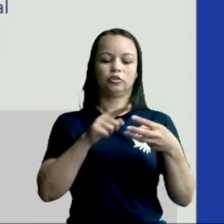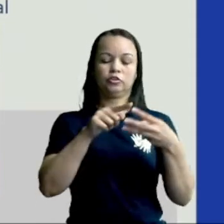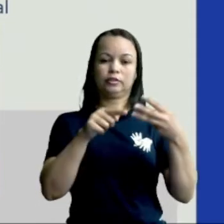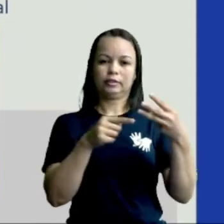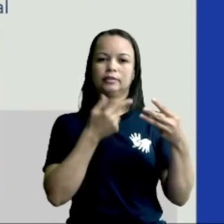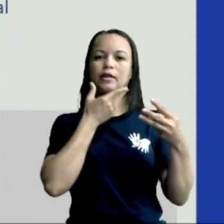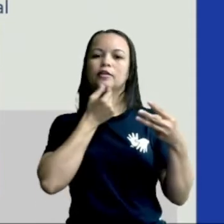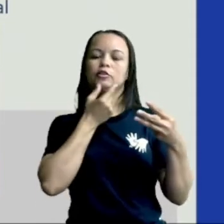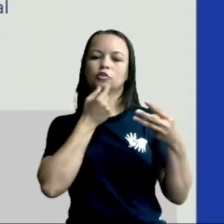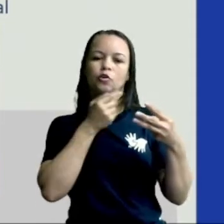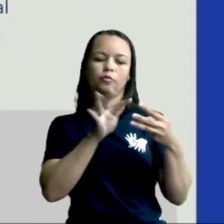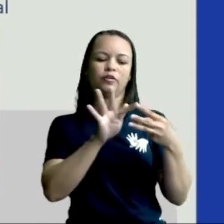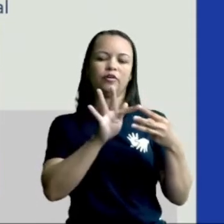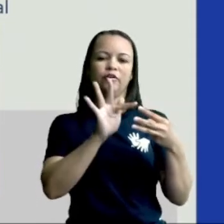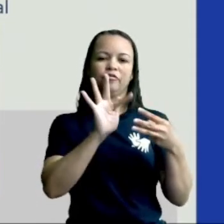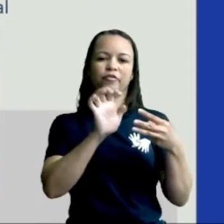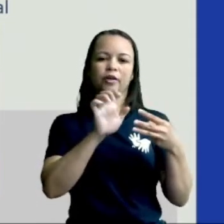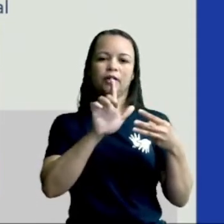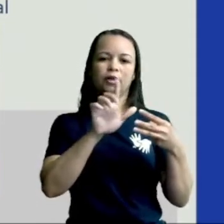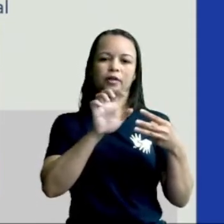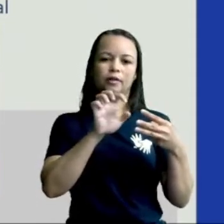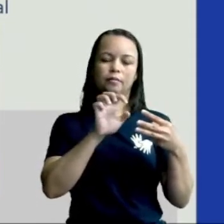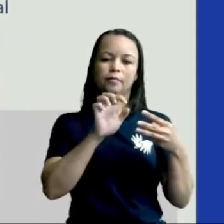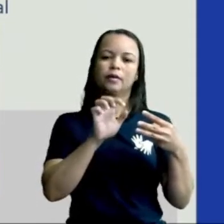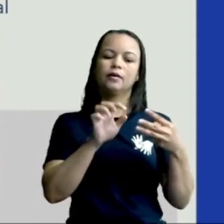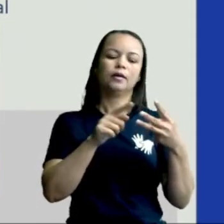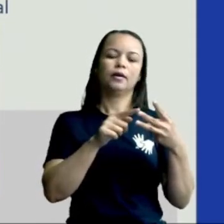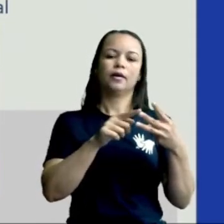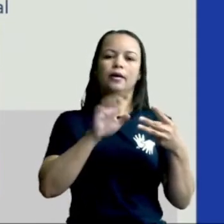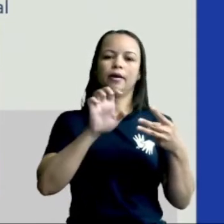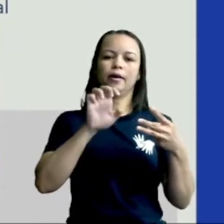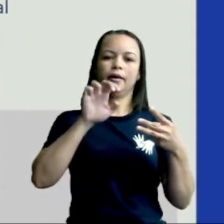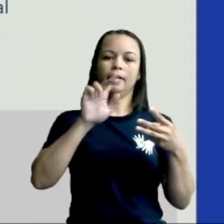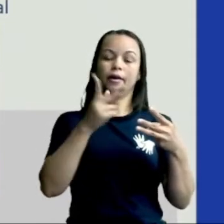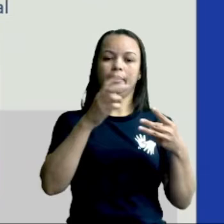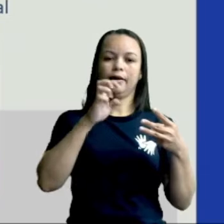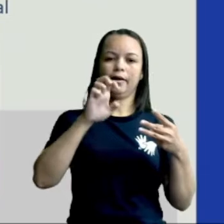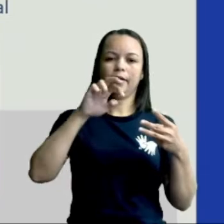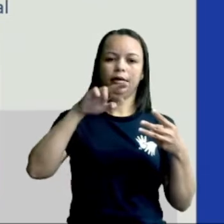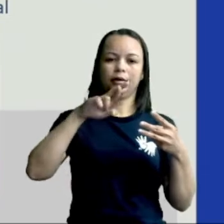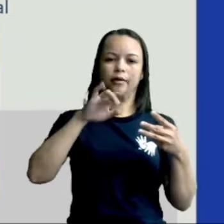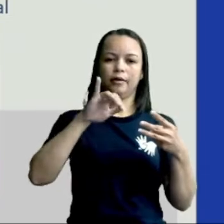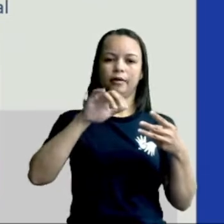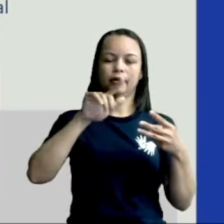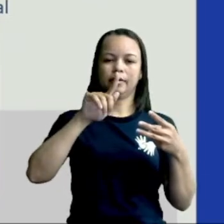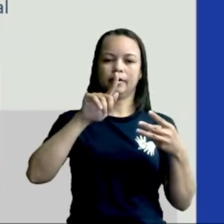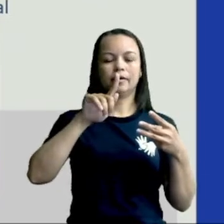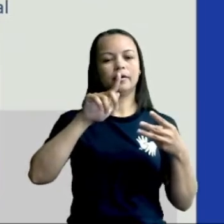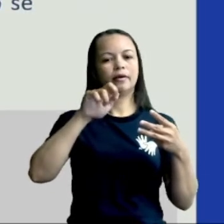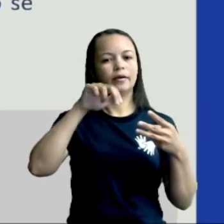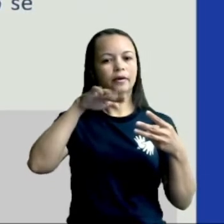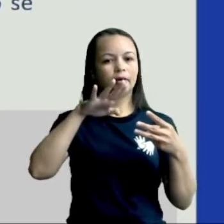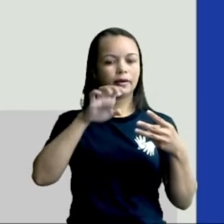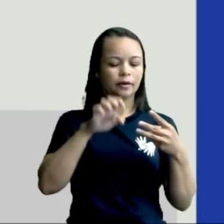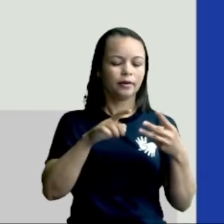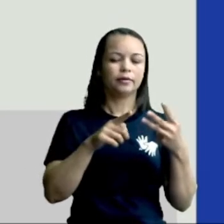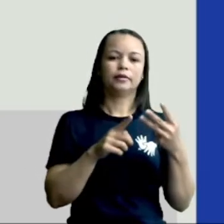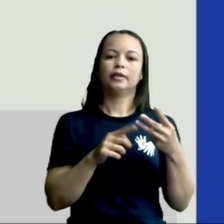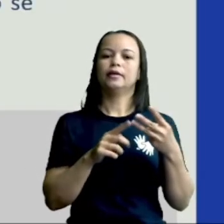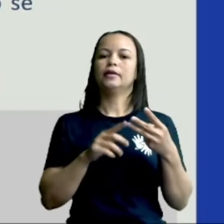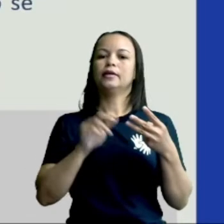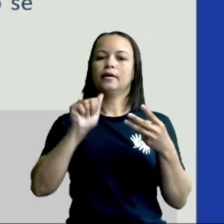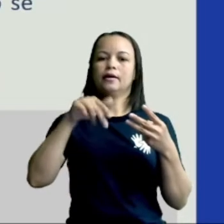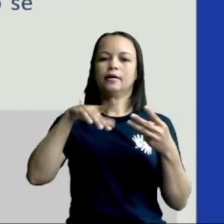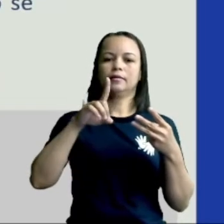Dias, Felipe Camarão e André Vidal de Negreiros, que são heróis da Batalha das Tabocas, certo? O